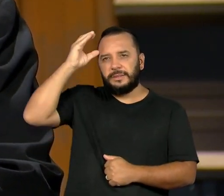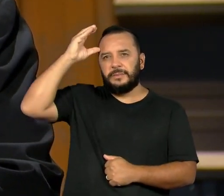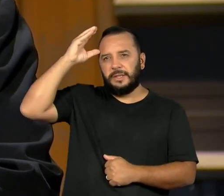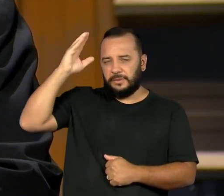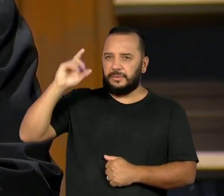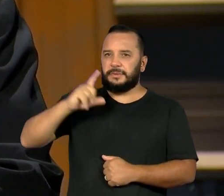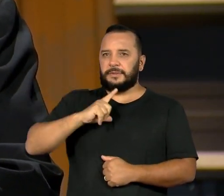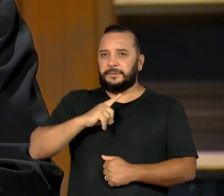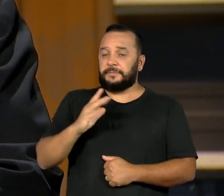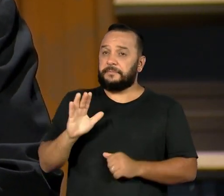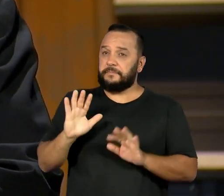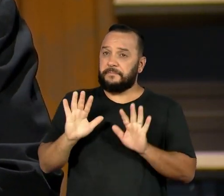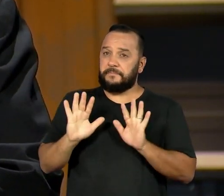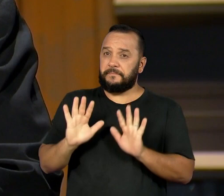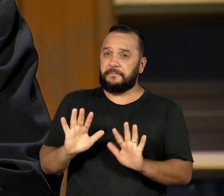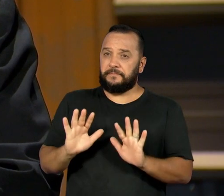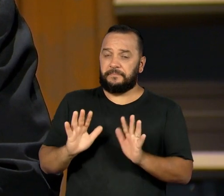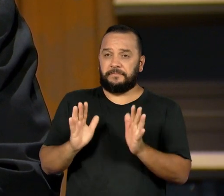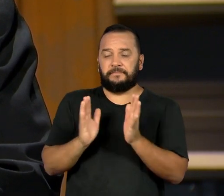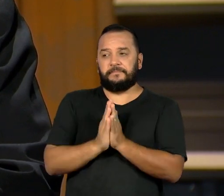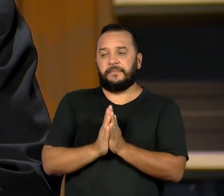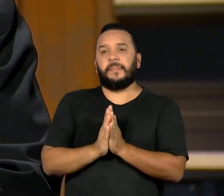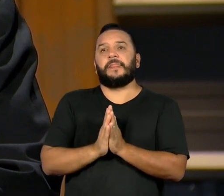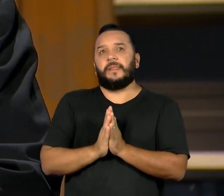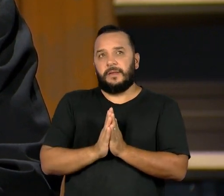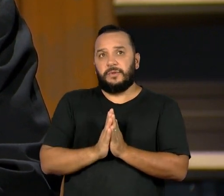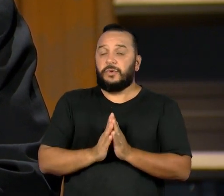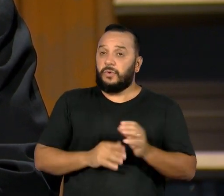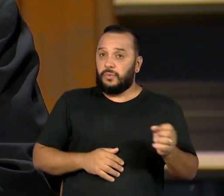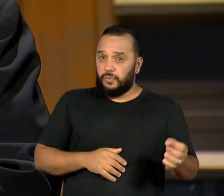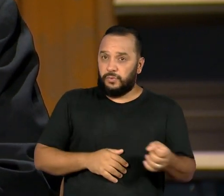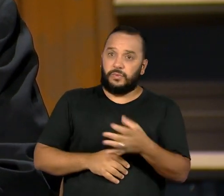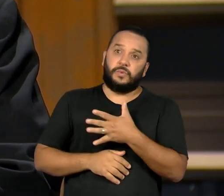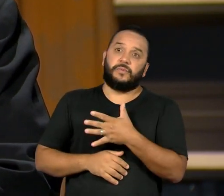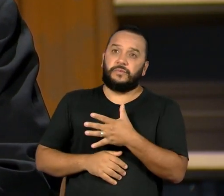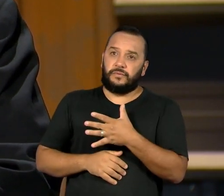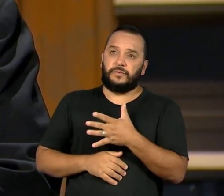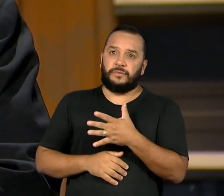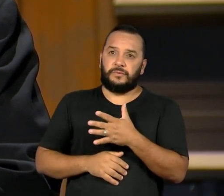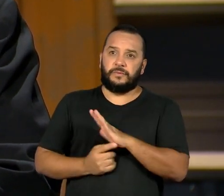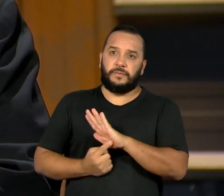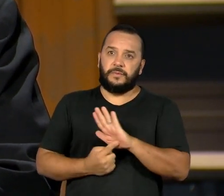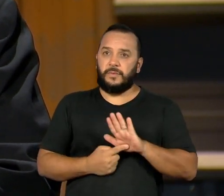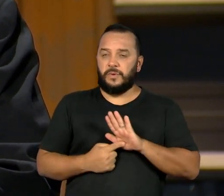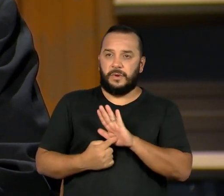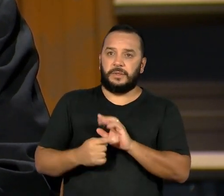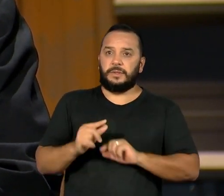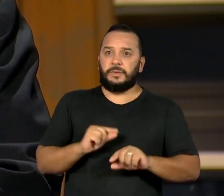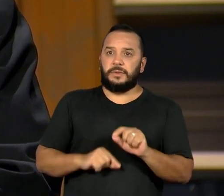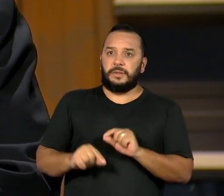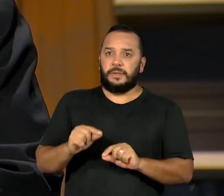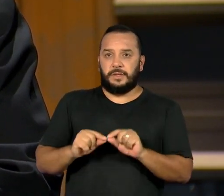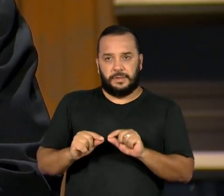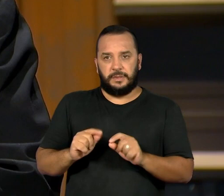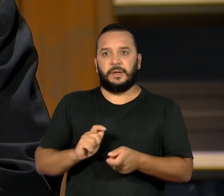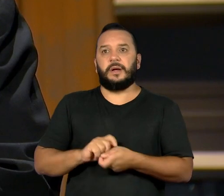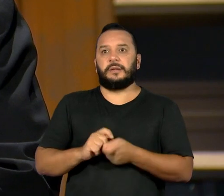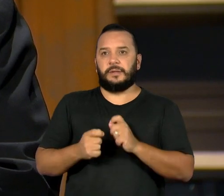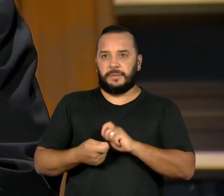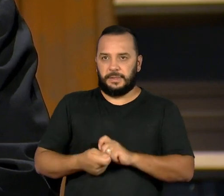reaprendendo. Mas o novo, ele pressupõe essa